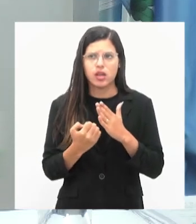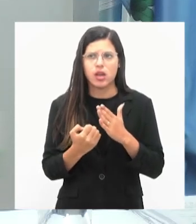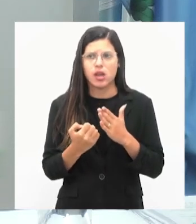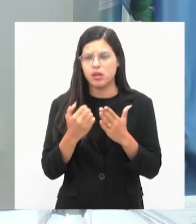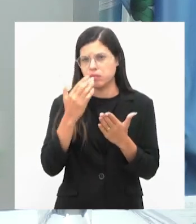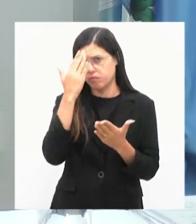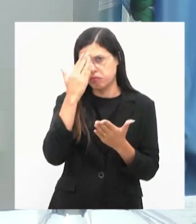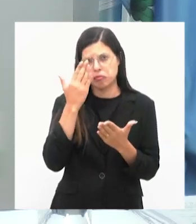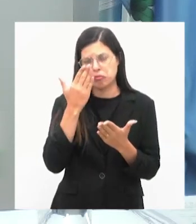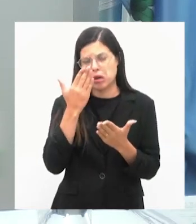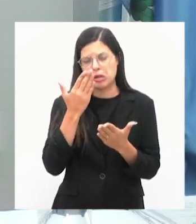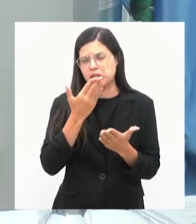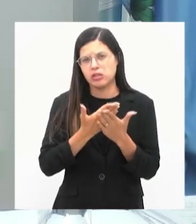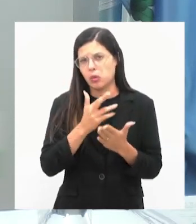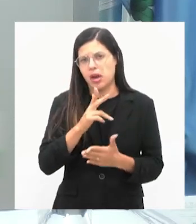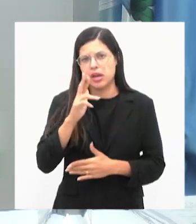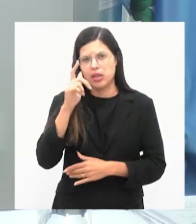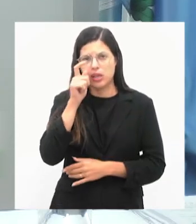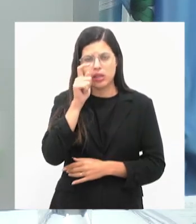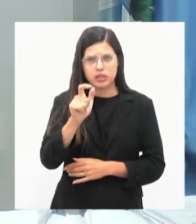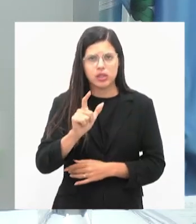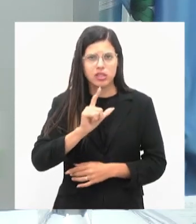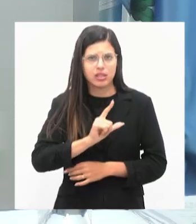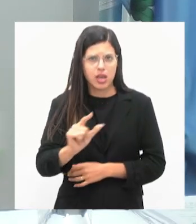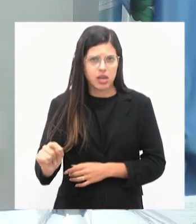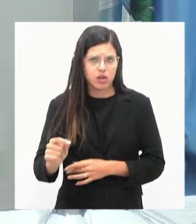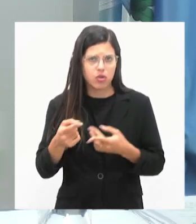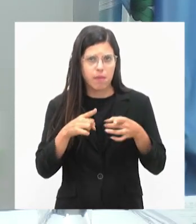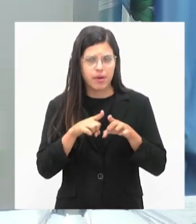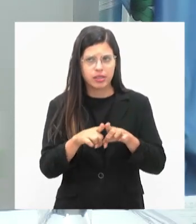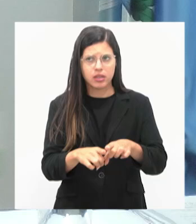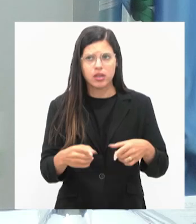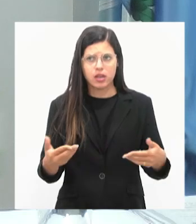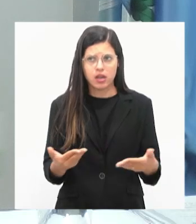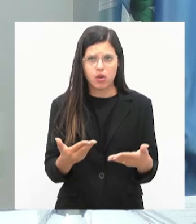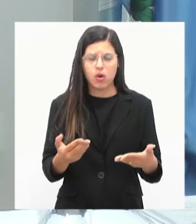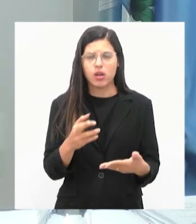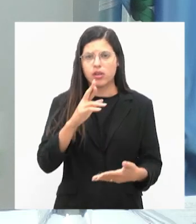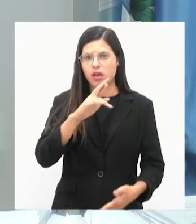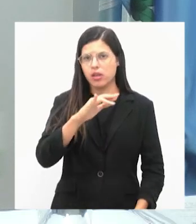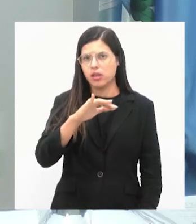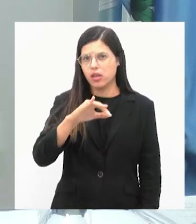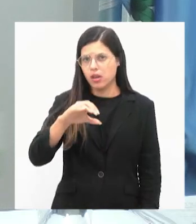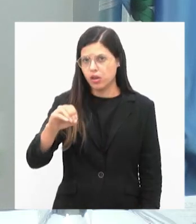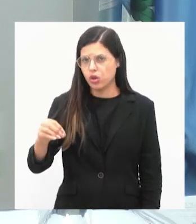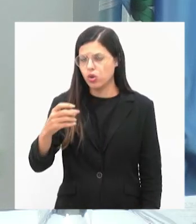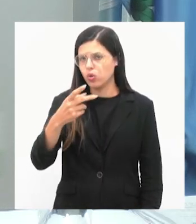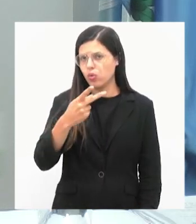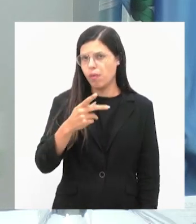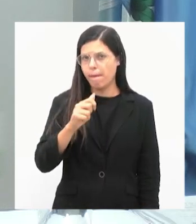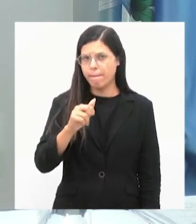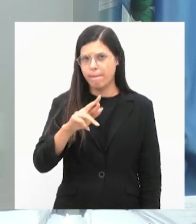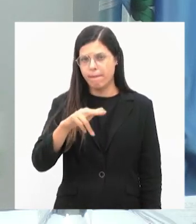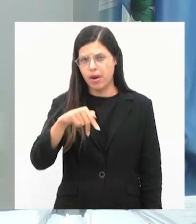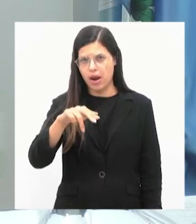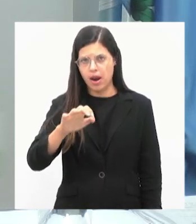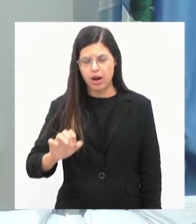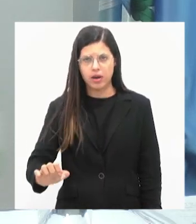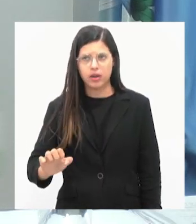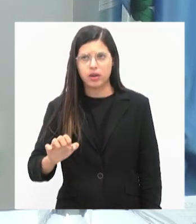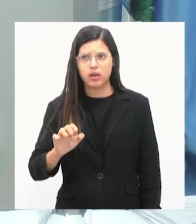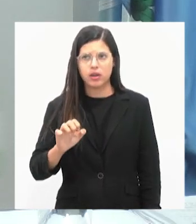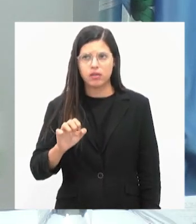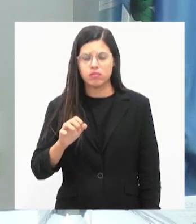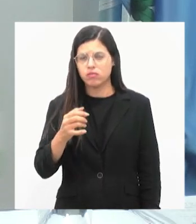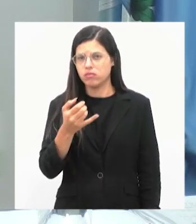mais interessante e saíram do consórcio. E agora o consórcio está na mão da Rio Parque, que, para ser muito justo, só trocou a